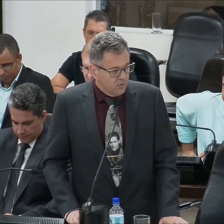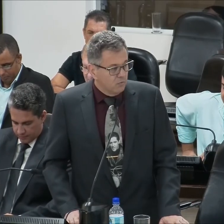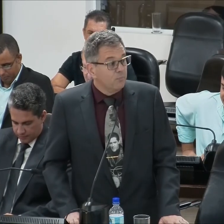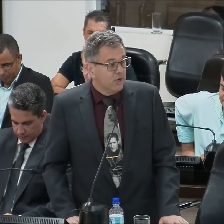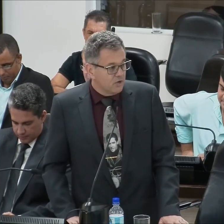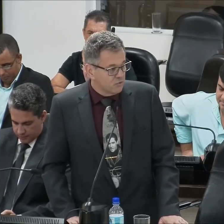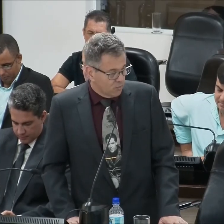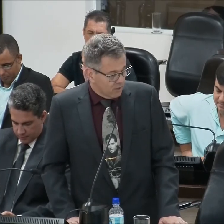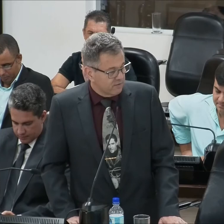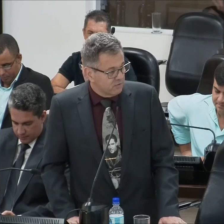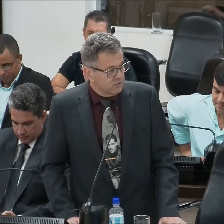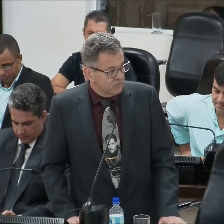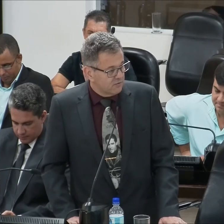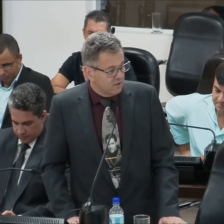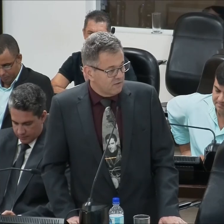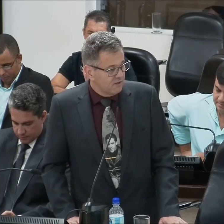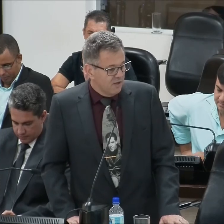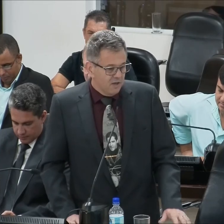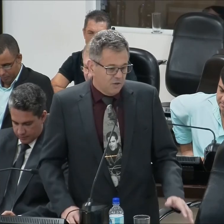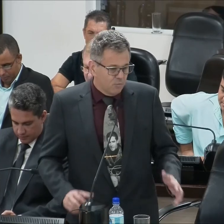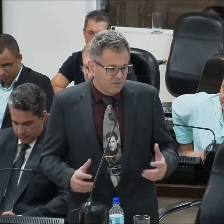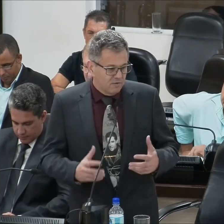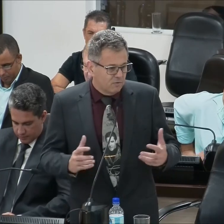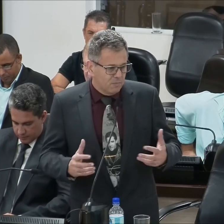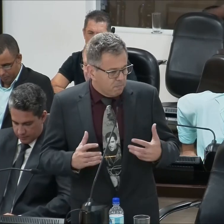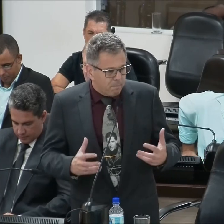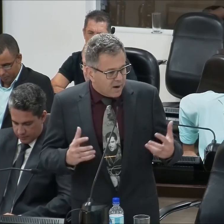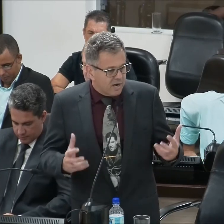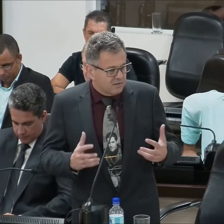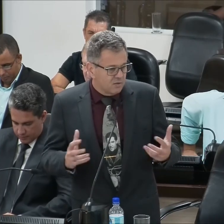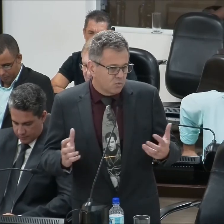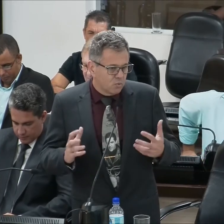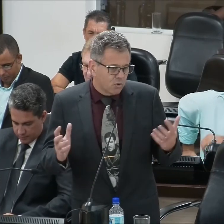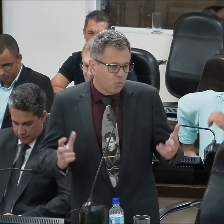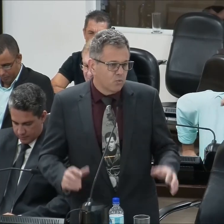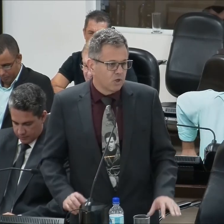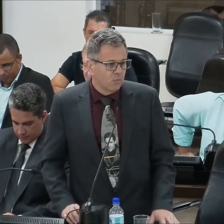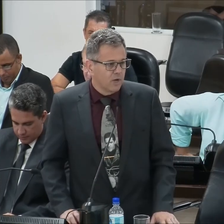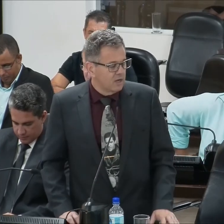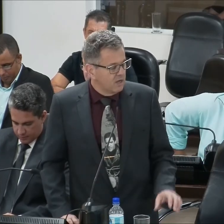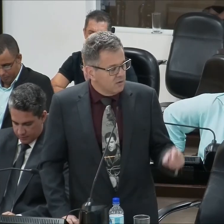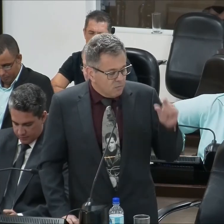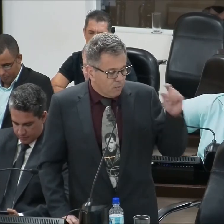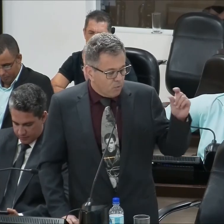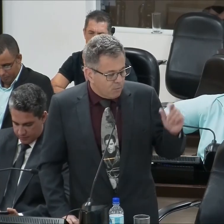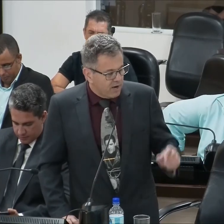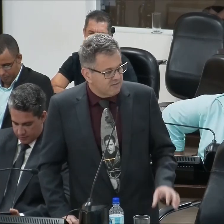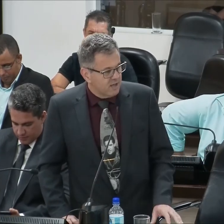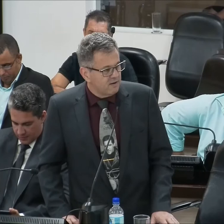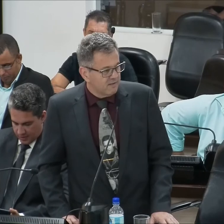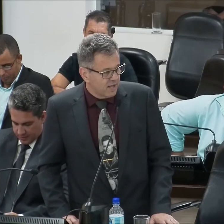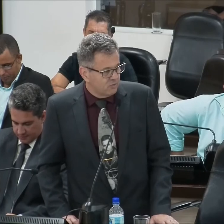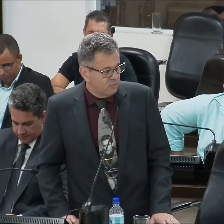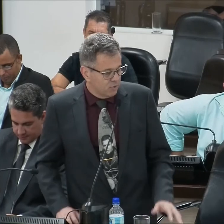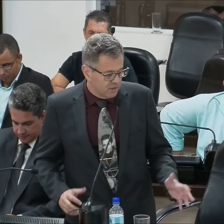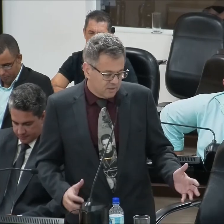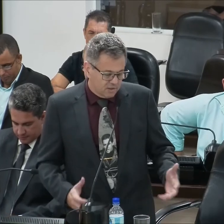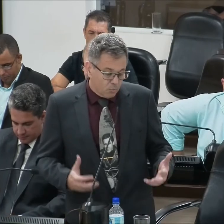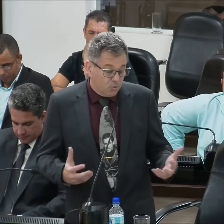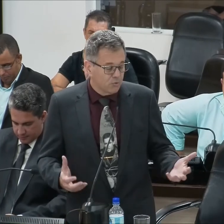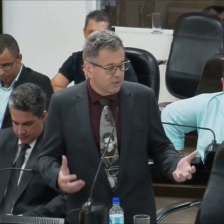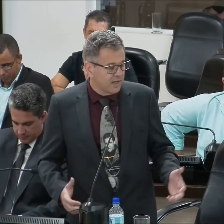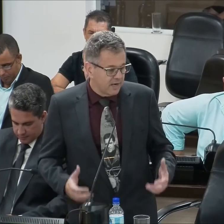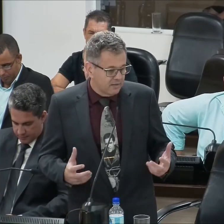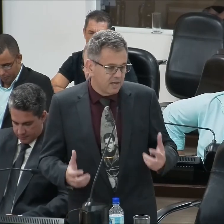Então, um beijo no coração de vocês. E eu me sinto, em parte de tudo que eu contribuí aqui, um pouco mais realizado, por ter